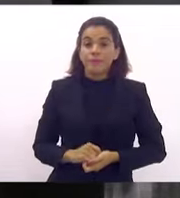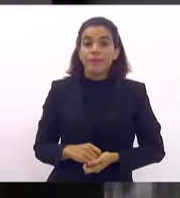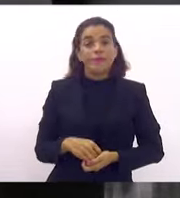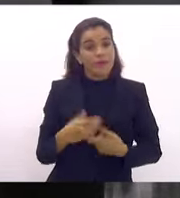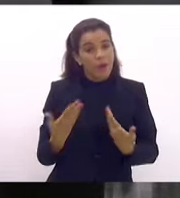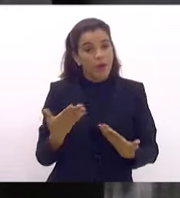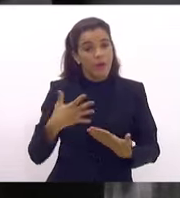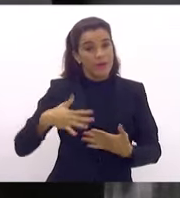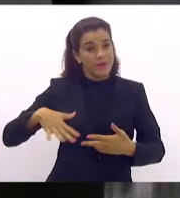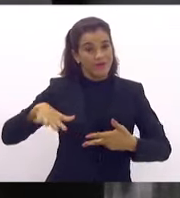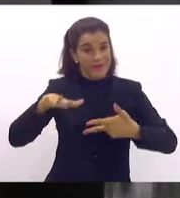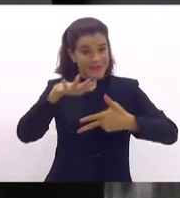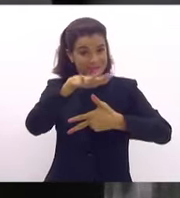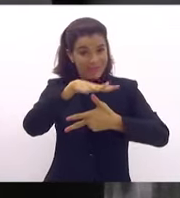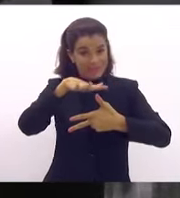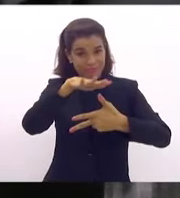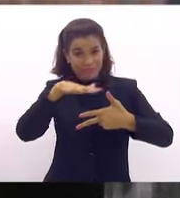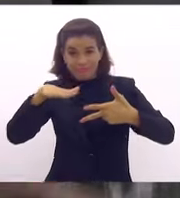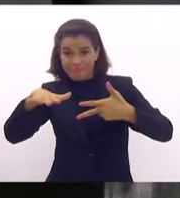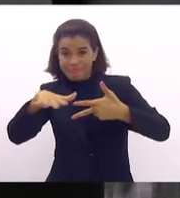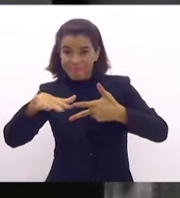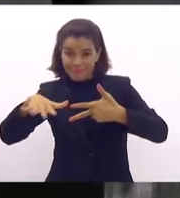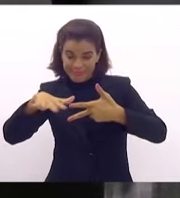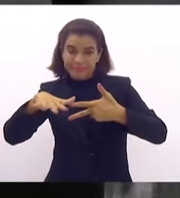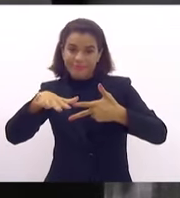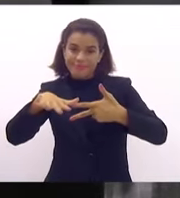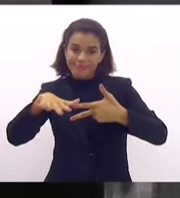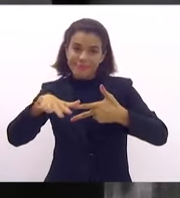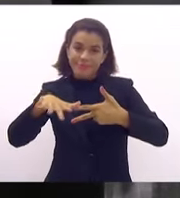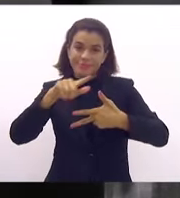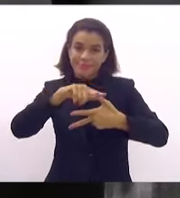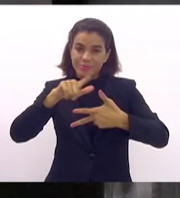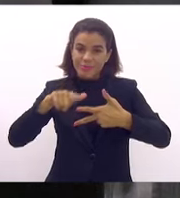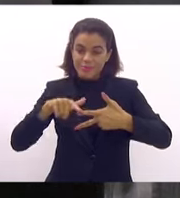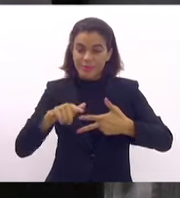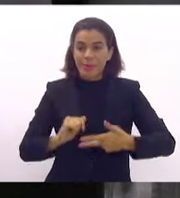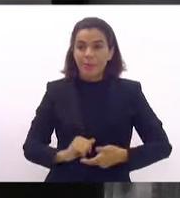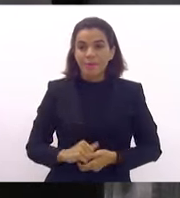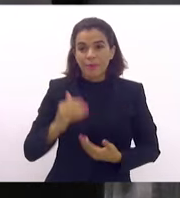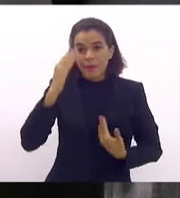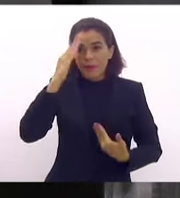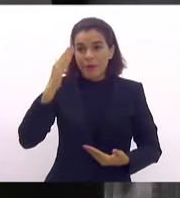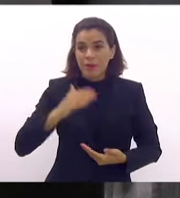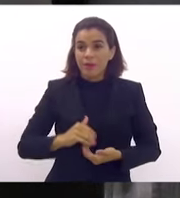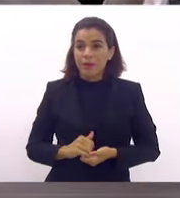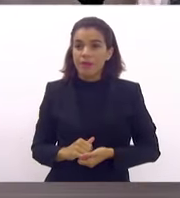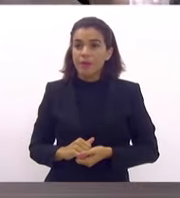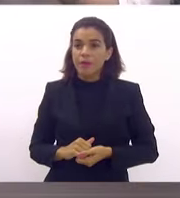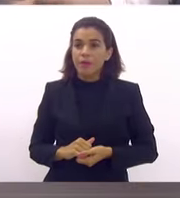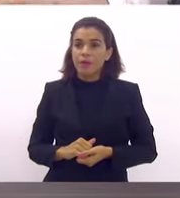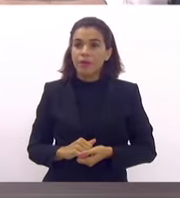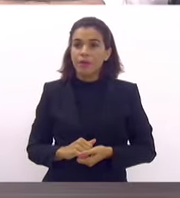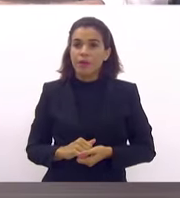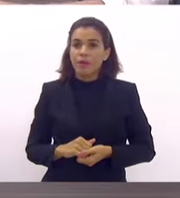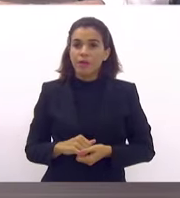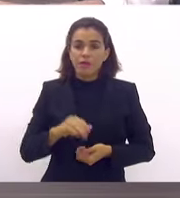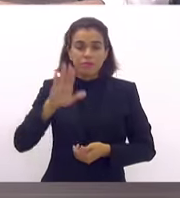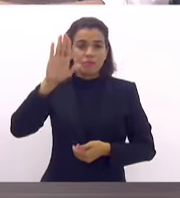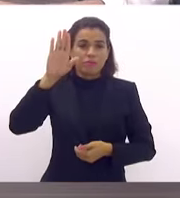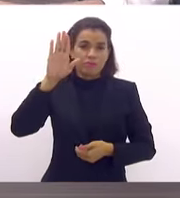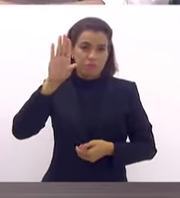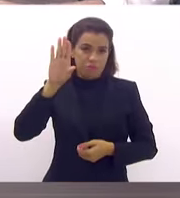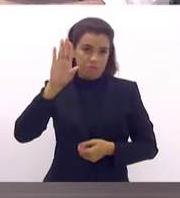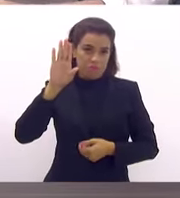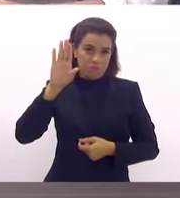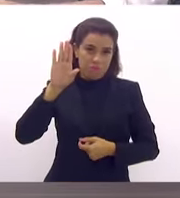esfera se abriu para os dois poderes. Obrigado, presidente. Presidente, queremos escrever uma questão de ordem após o